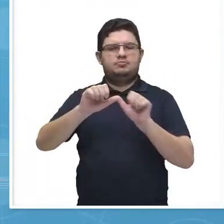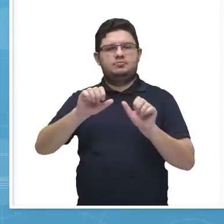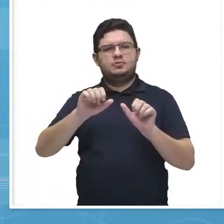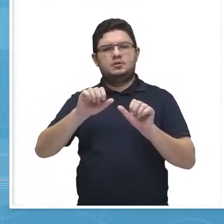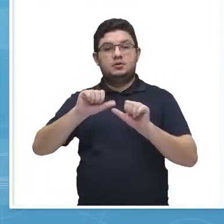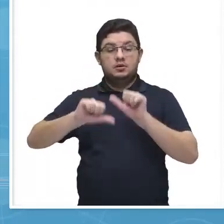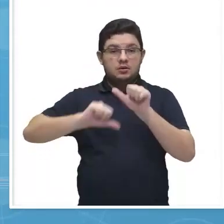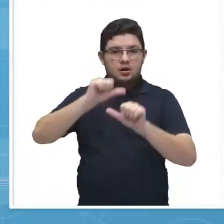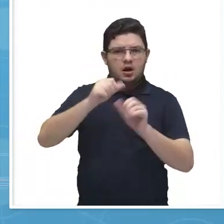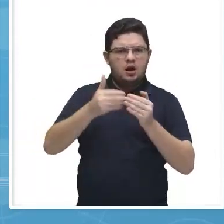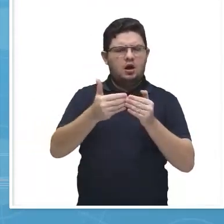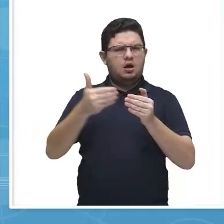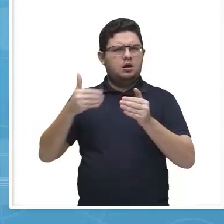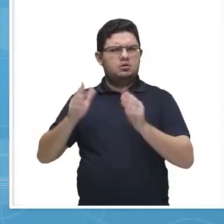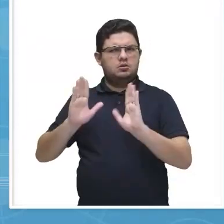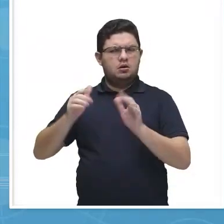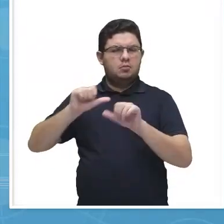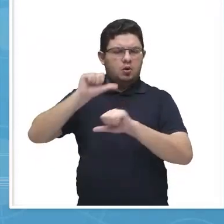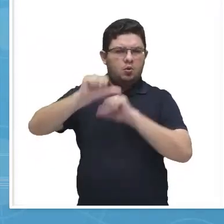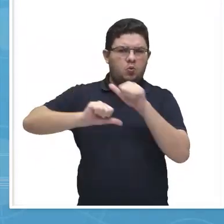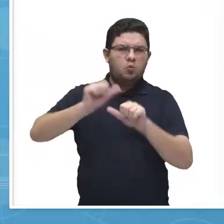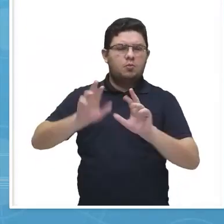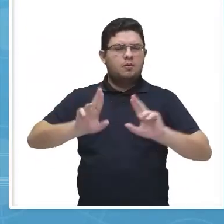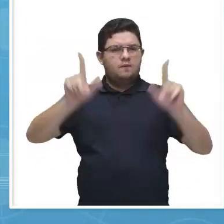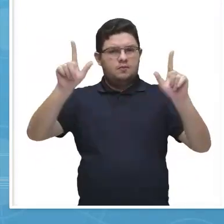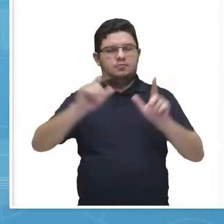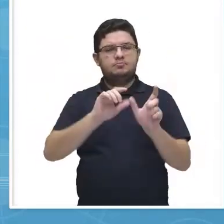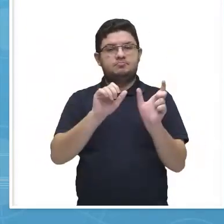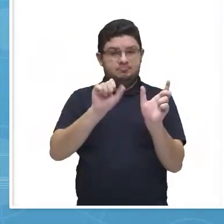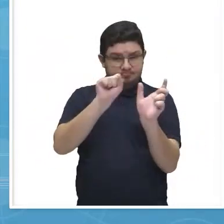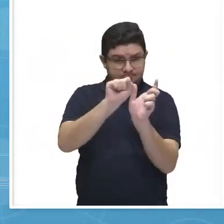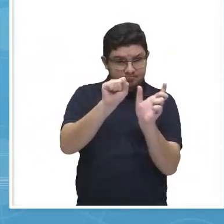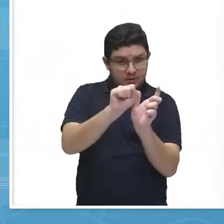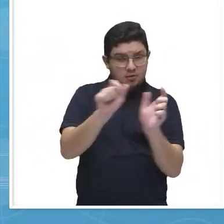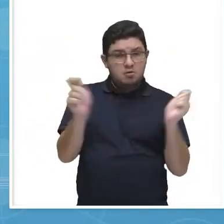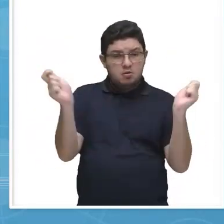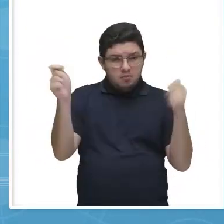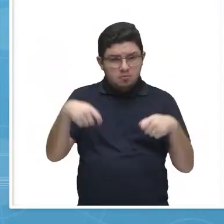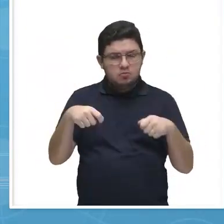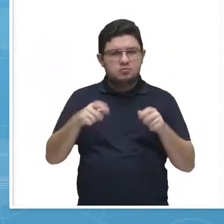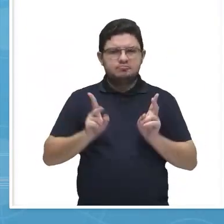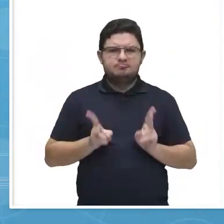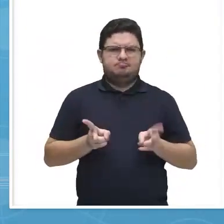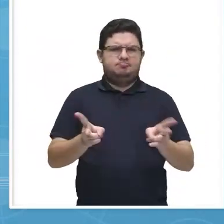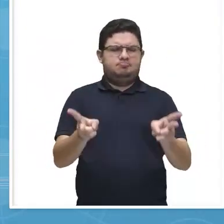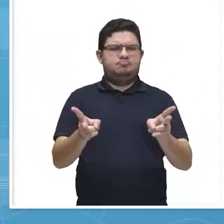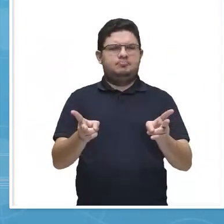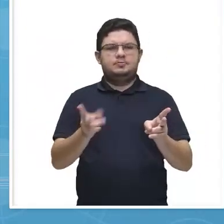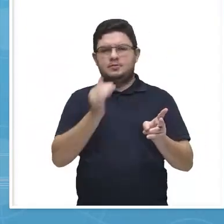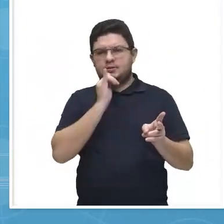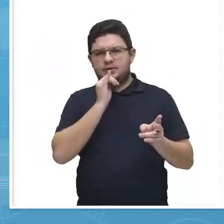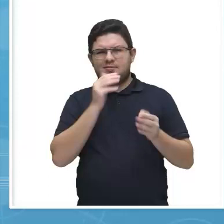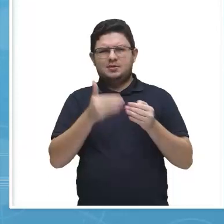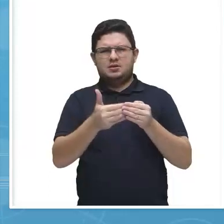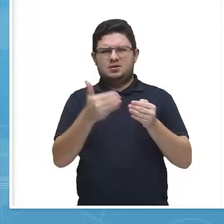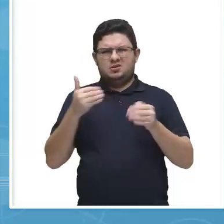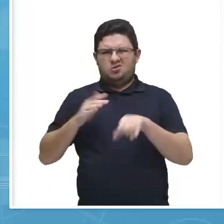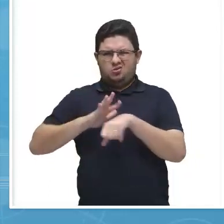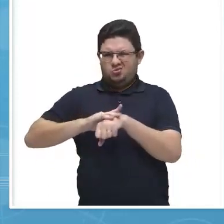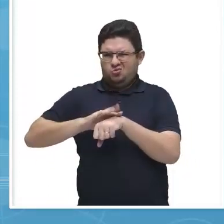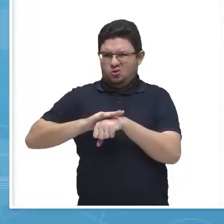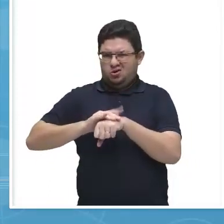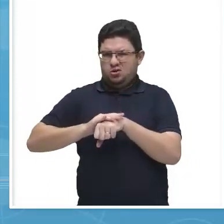coisa, passou a ser outra. Ou se é uma continuação de estado, se ele estava, por exemplo, doente, continua